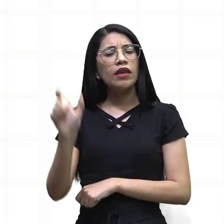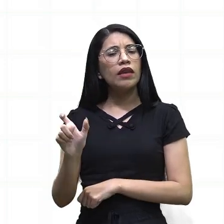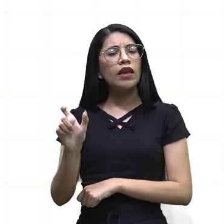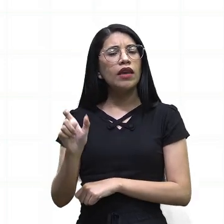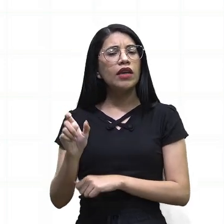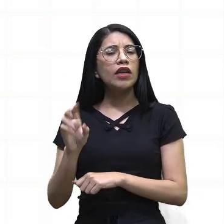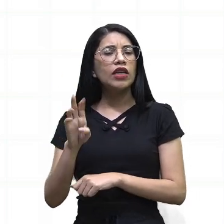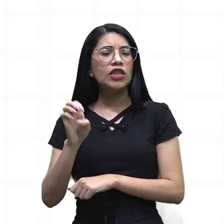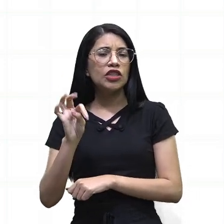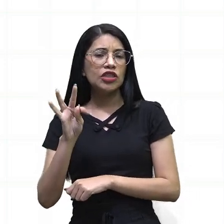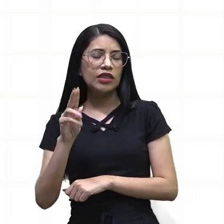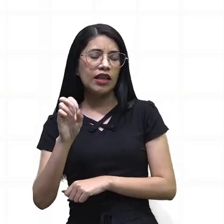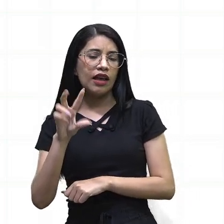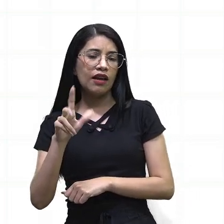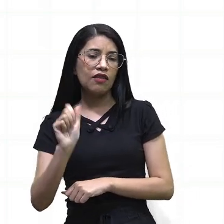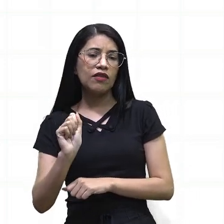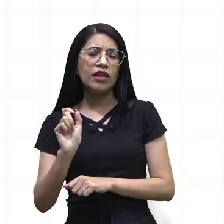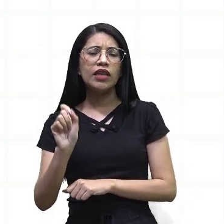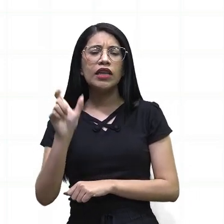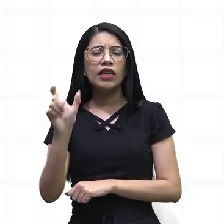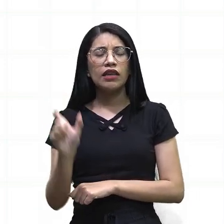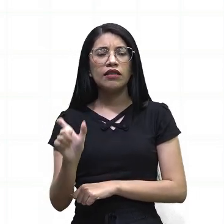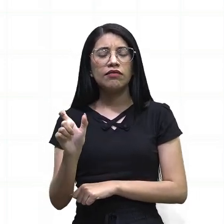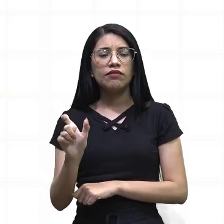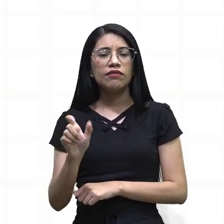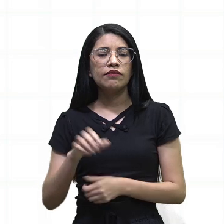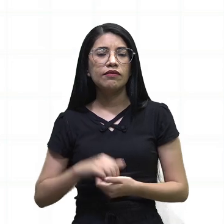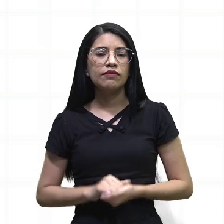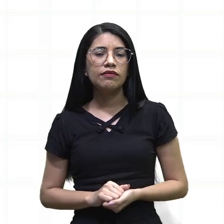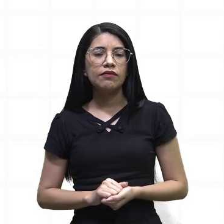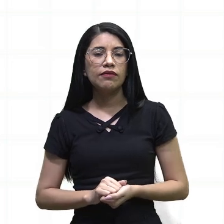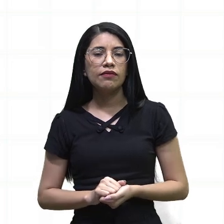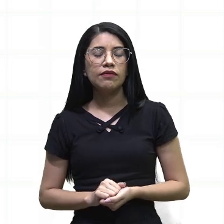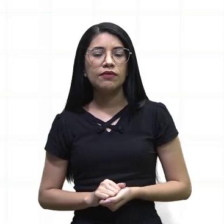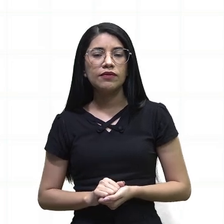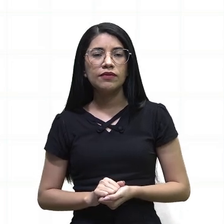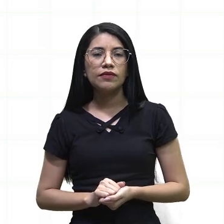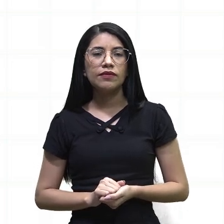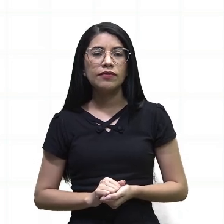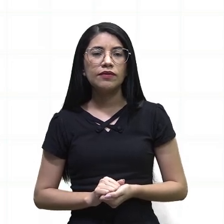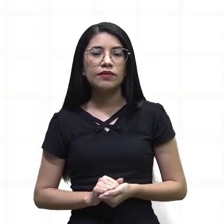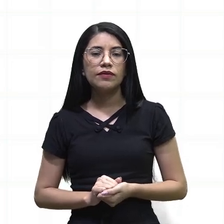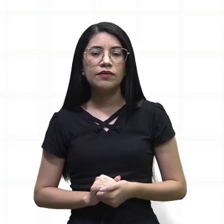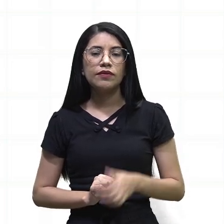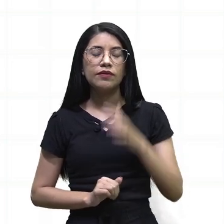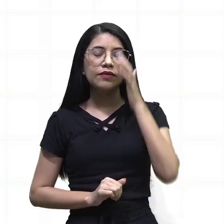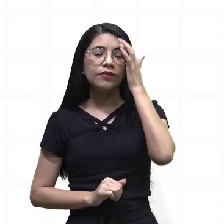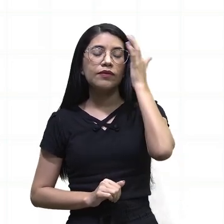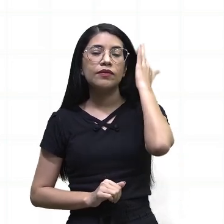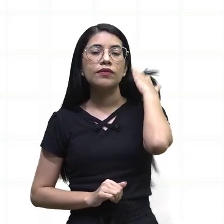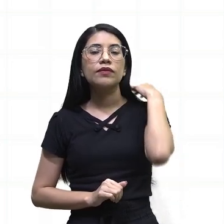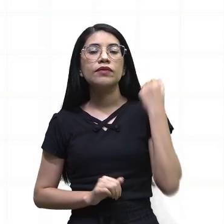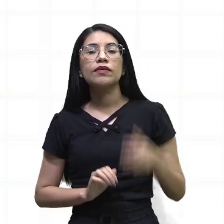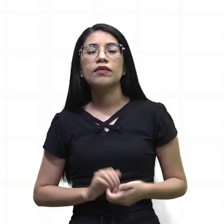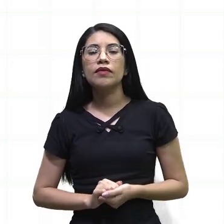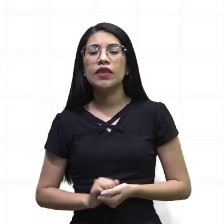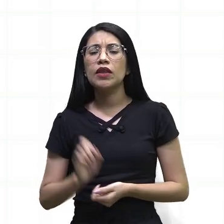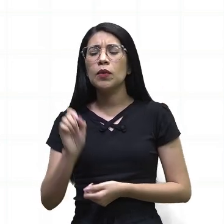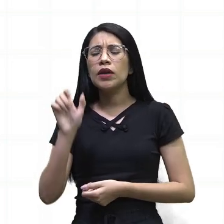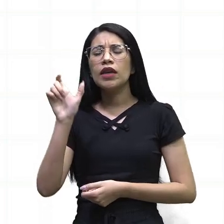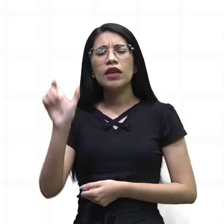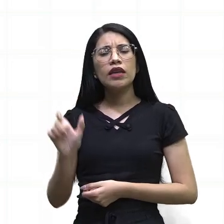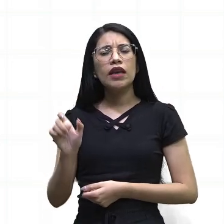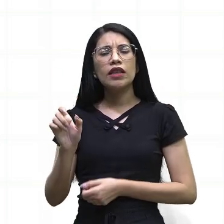A pergunta, quem? Quem, meu Deus do céu, que estava? Quem estava a 10 metros